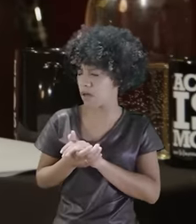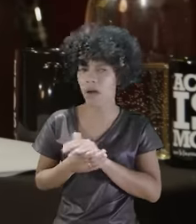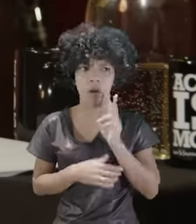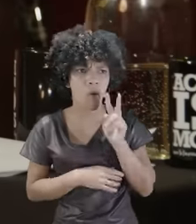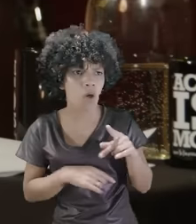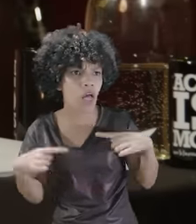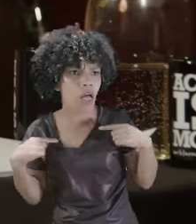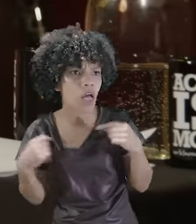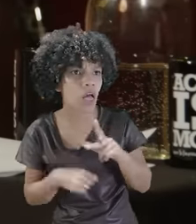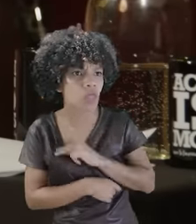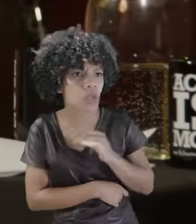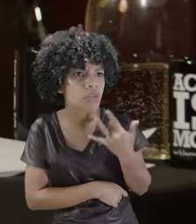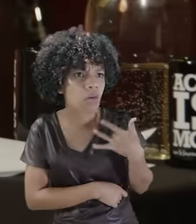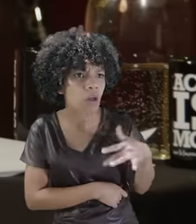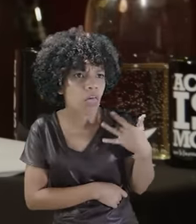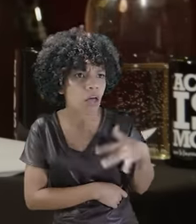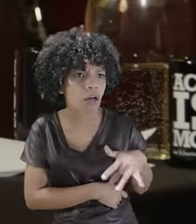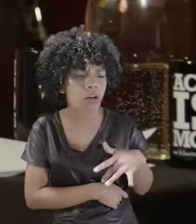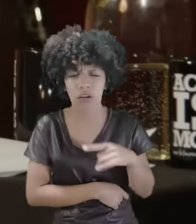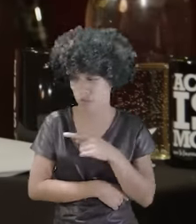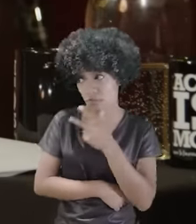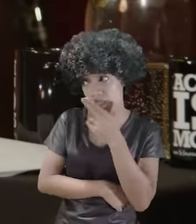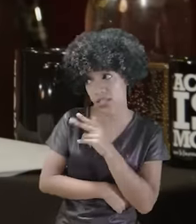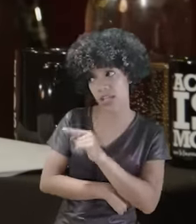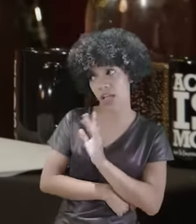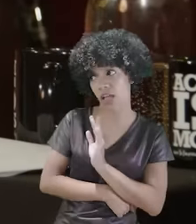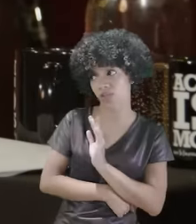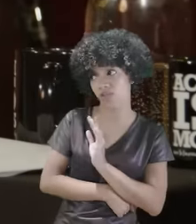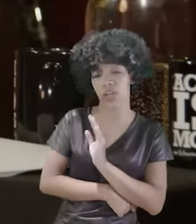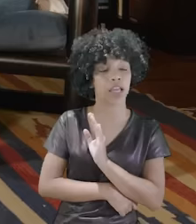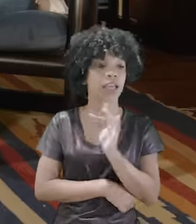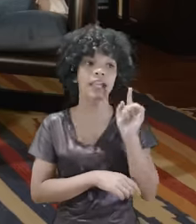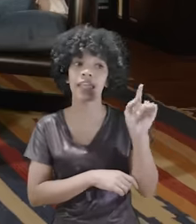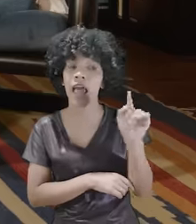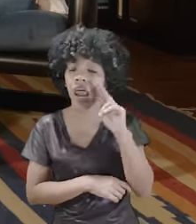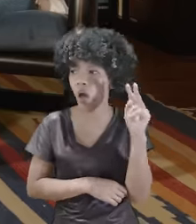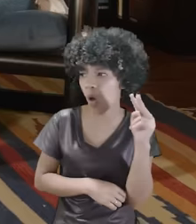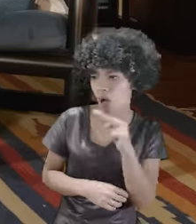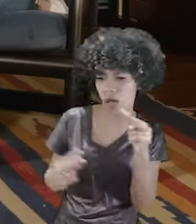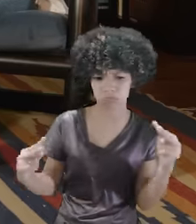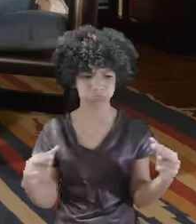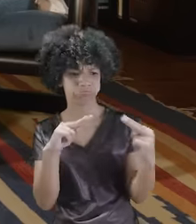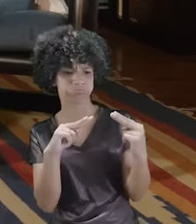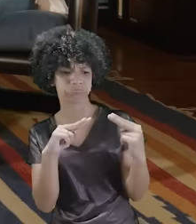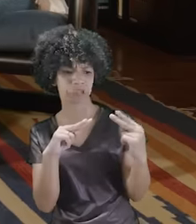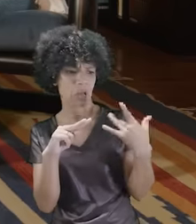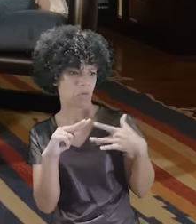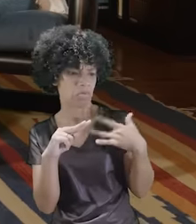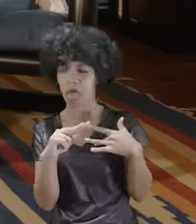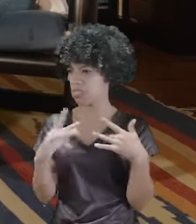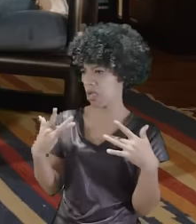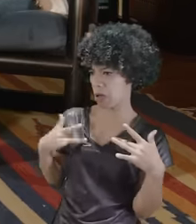biquíni ele falou os Coitada Aí eu falei você acha Coitada e ela olha para você e falar Coitada é verdade